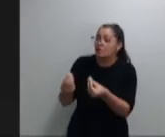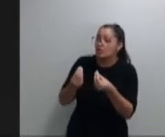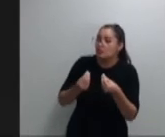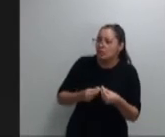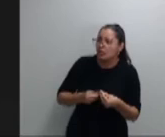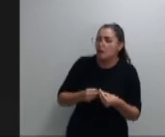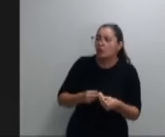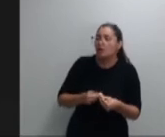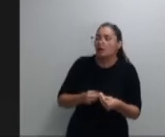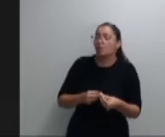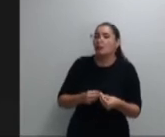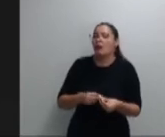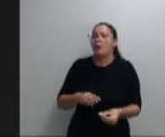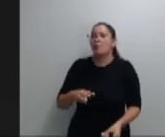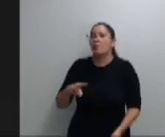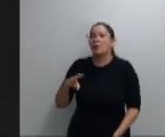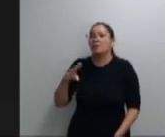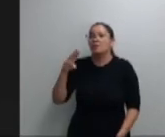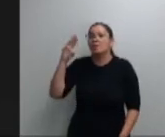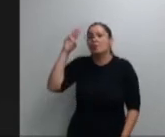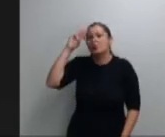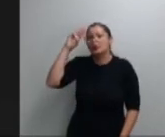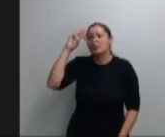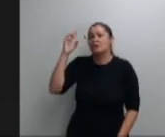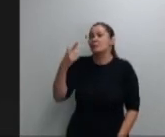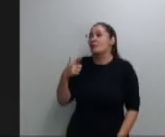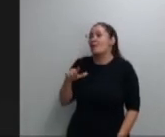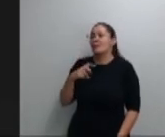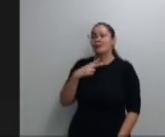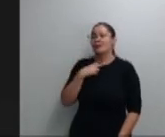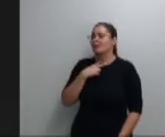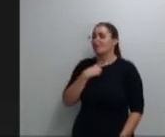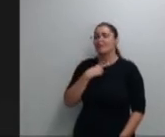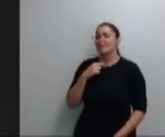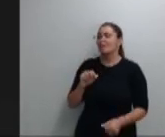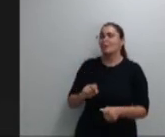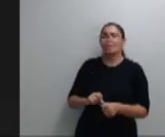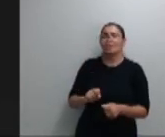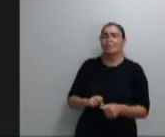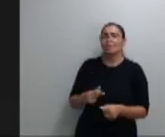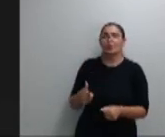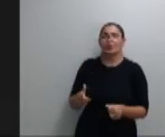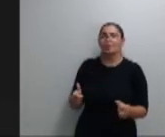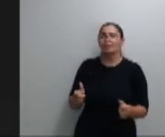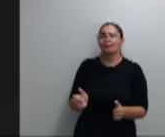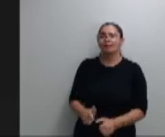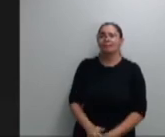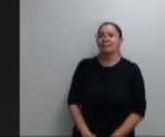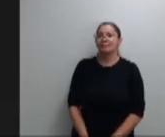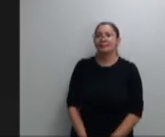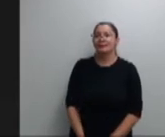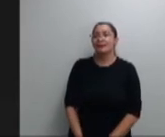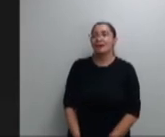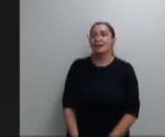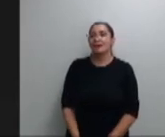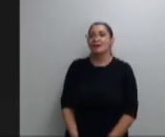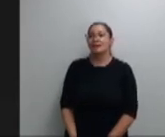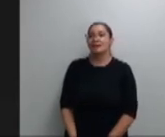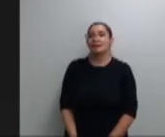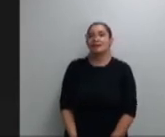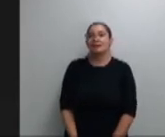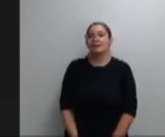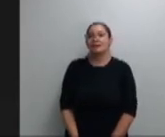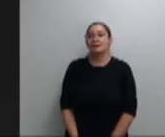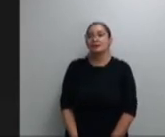a próxima o senhor não vai poder fazer não tem sessão não? não tem sessão mas na outra pode na próxima sessão me